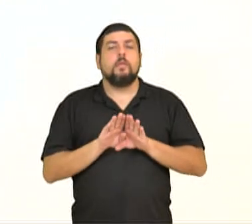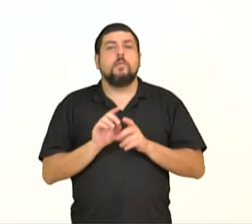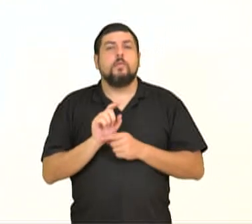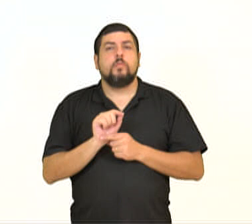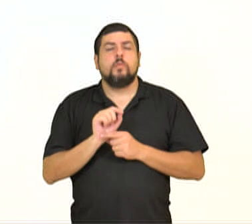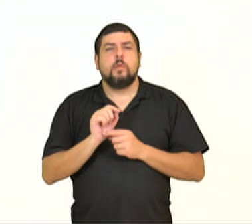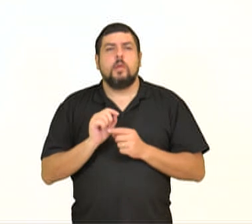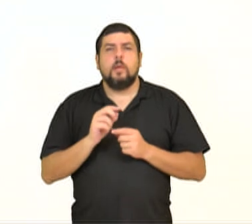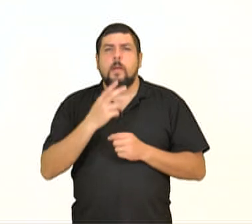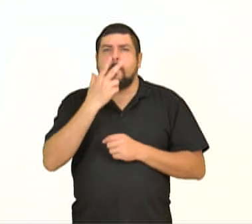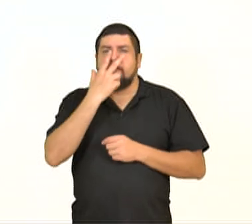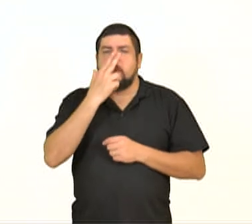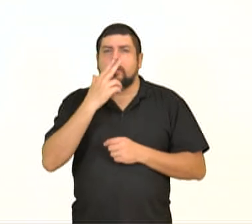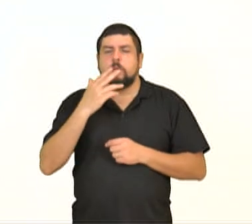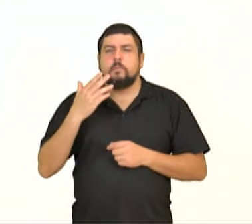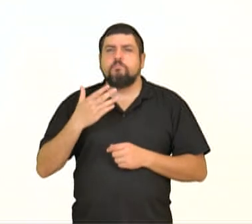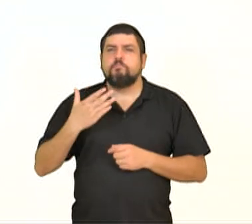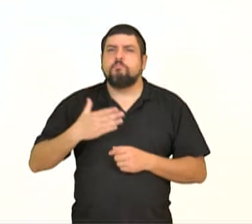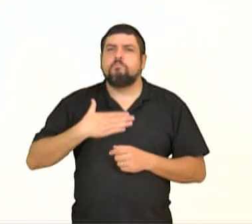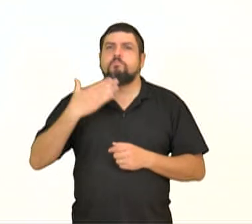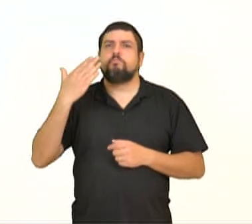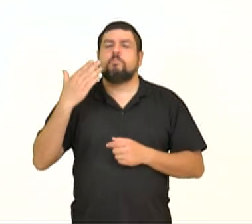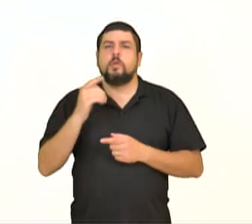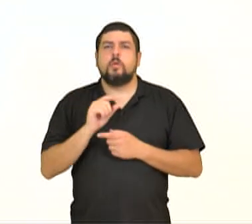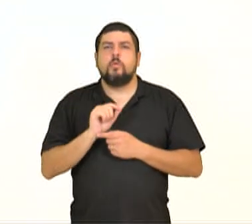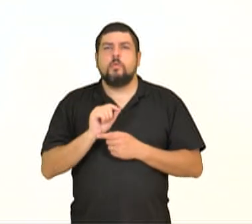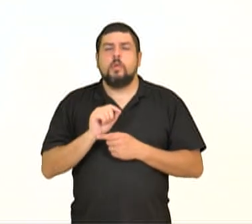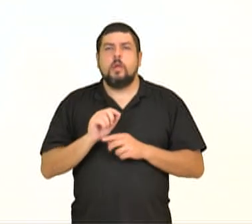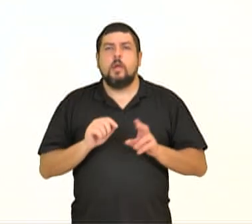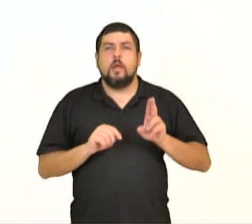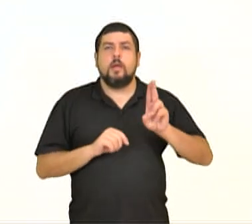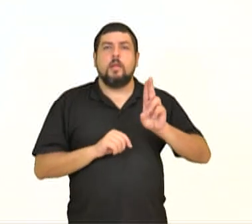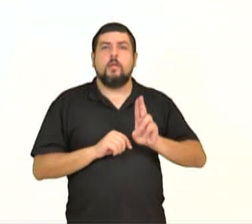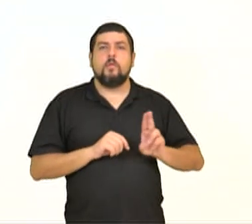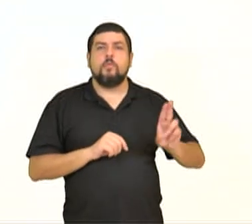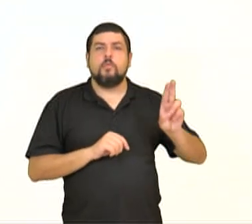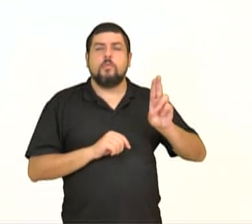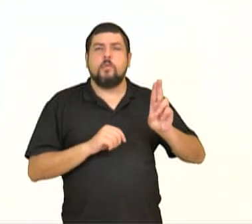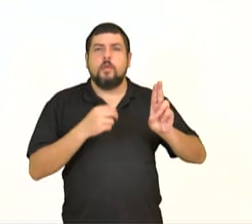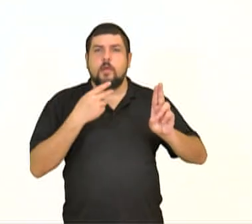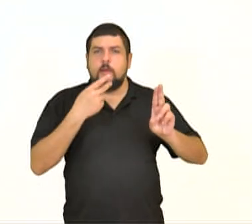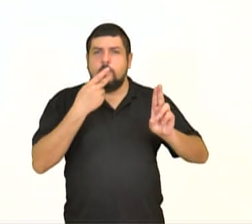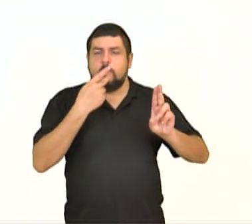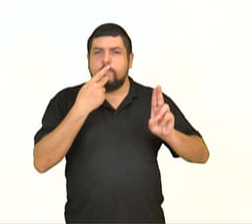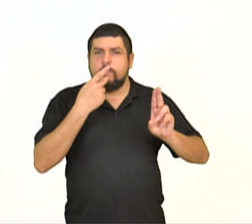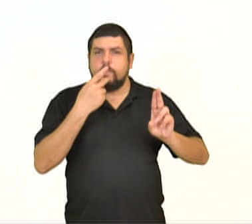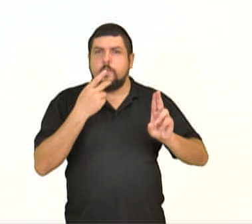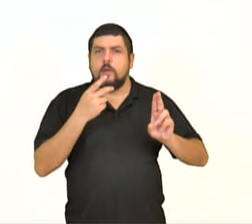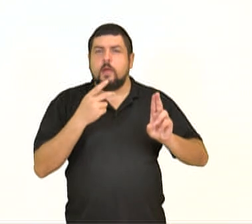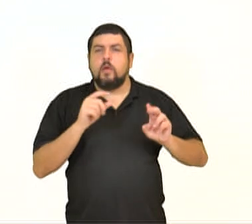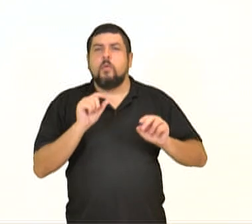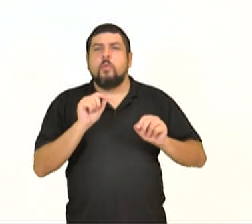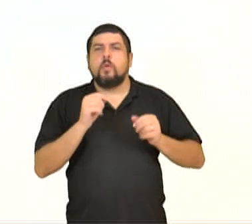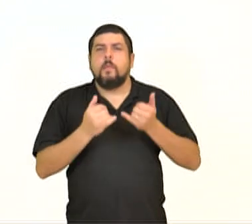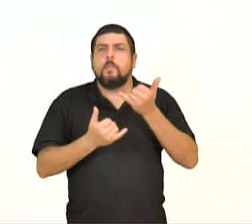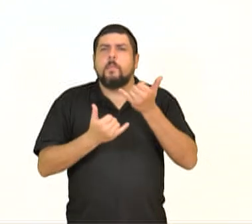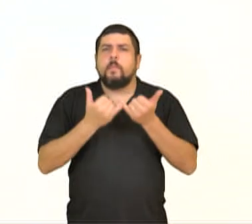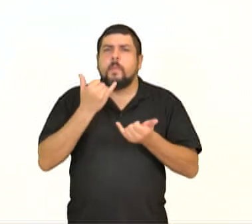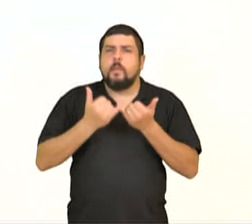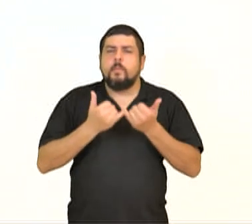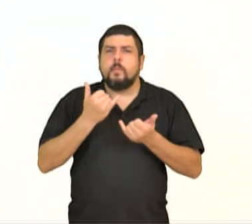aqui que meio que surpreende o leitor no momento em que ela utiliza linguagem a linguagem voltada